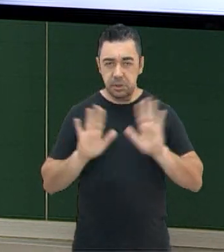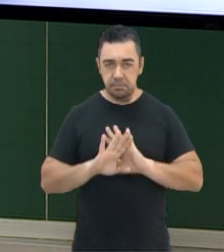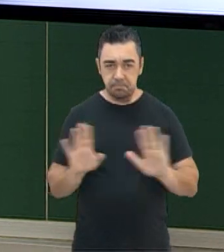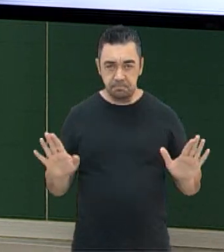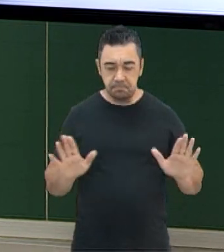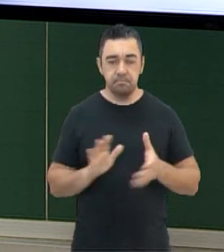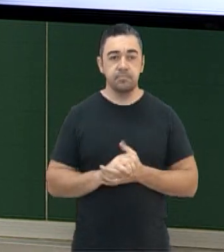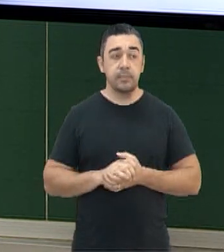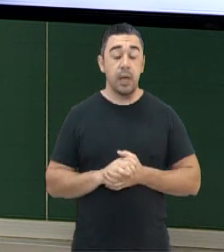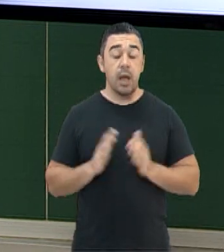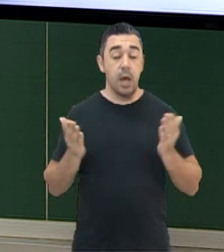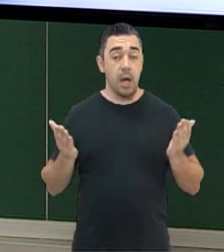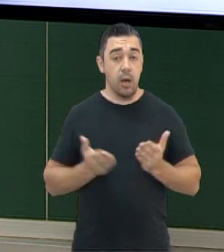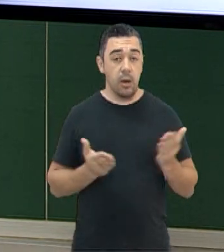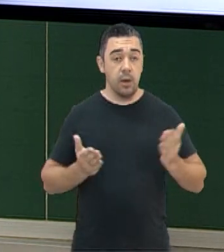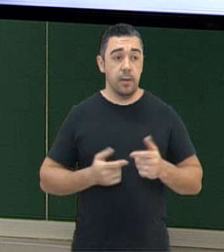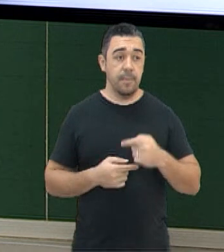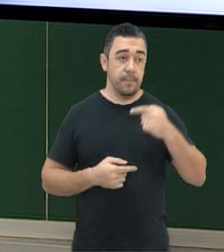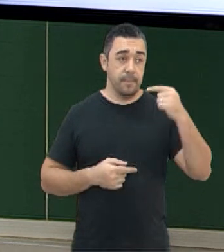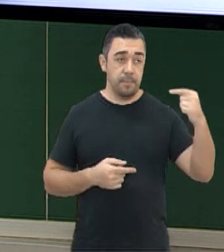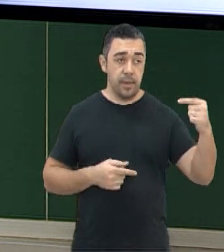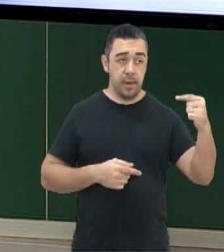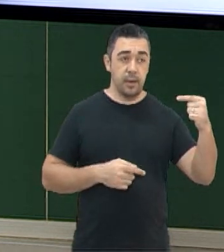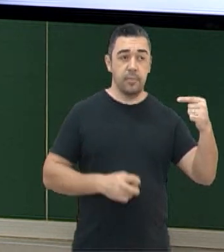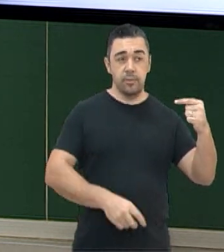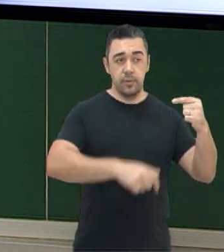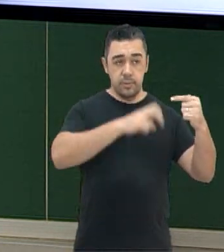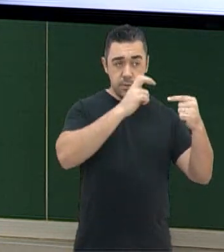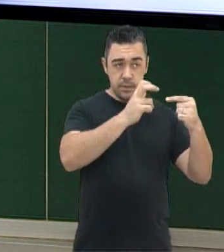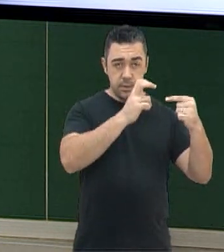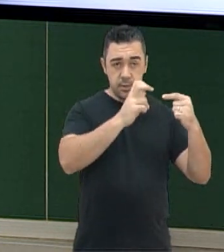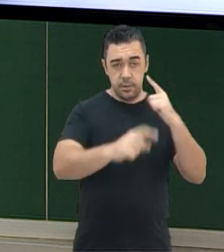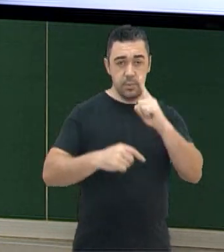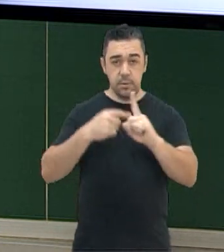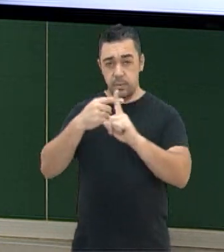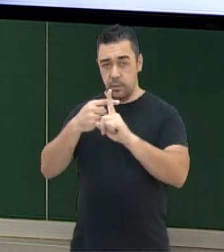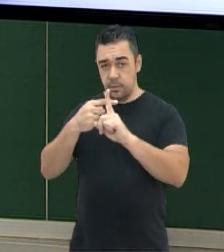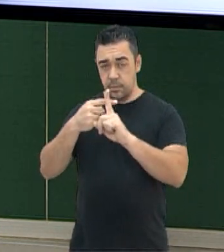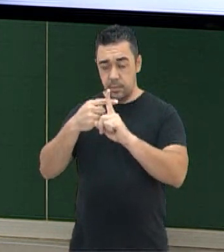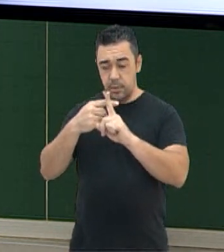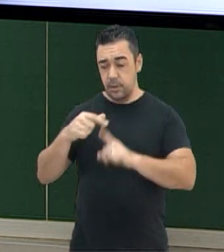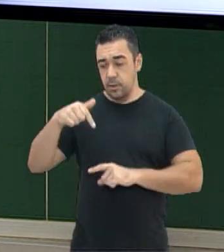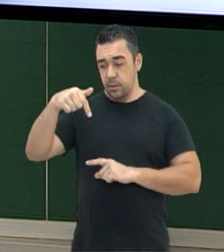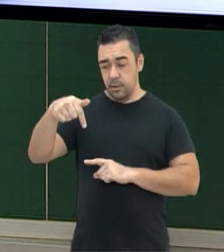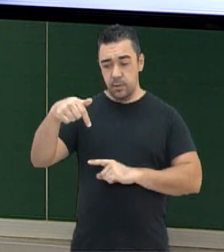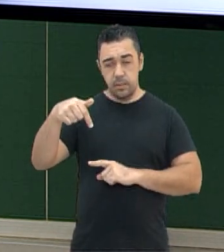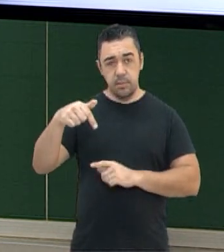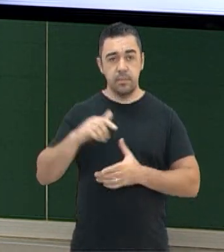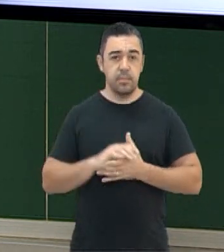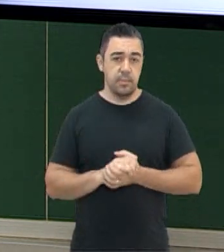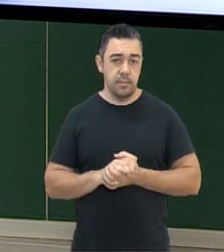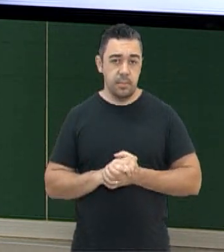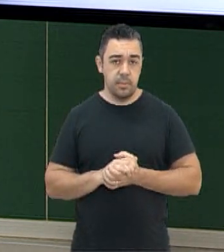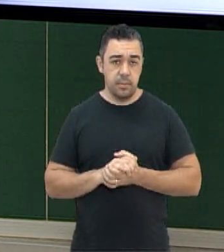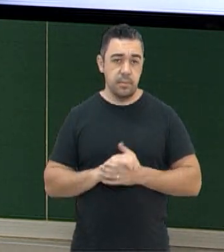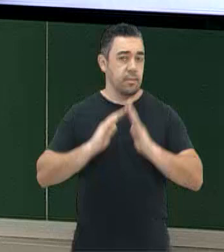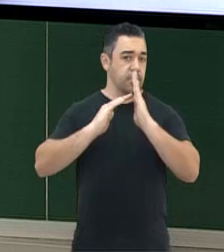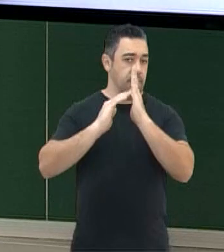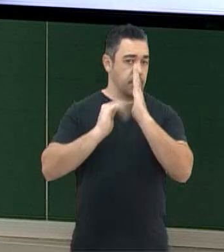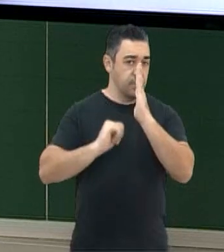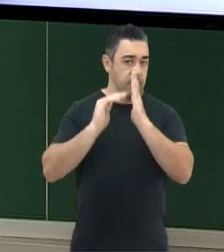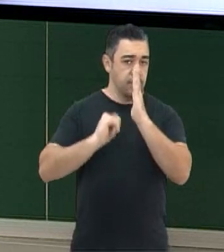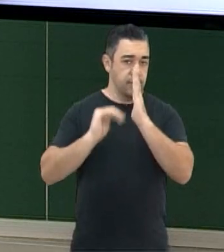mais nada. Agora, eu vou trabalhar com as letras, com os números. Eu tenho menos 5 e o